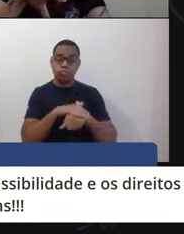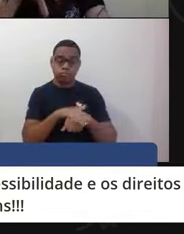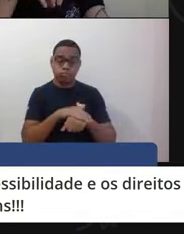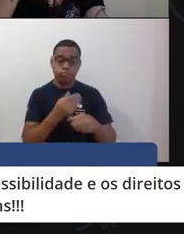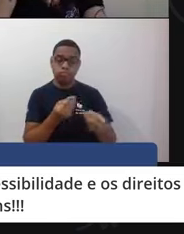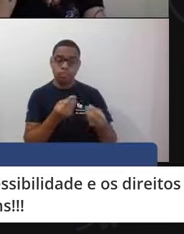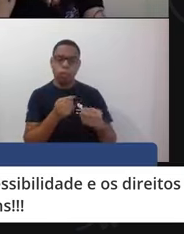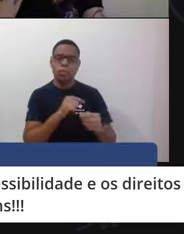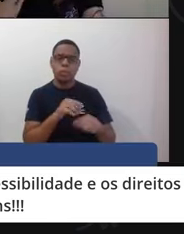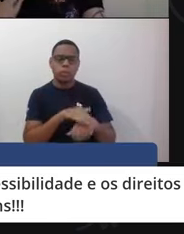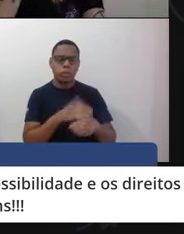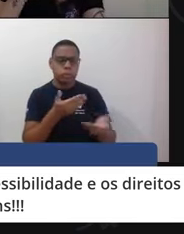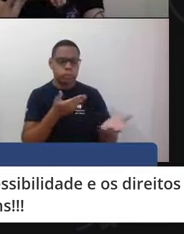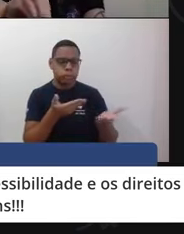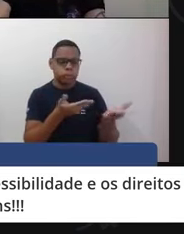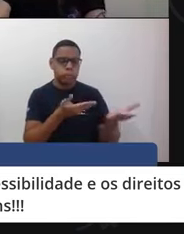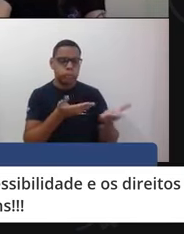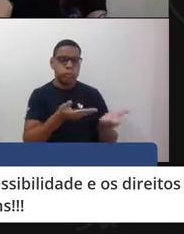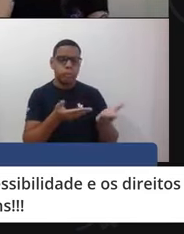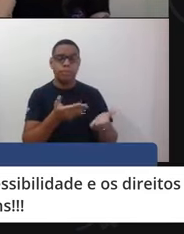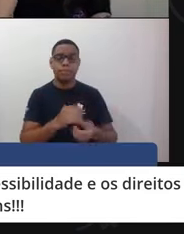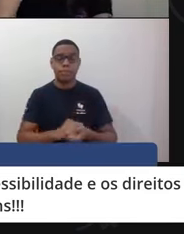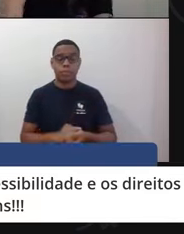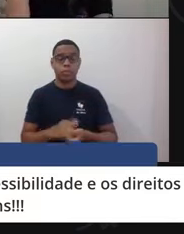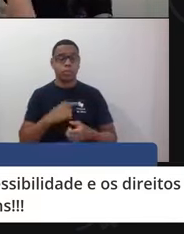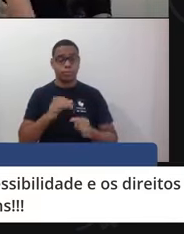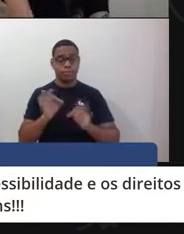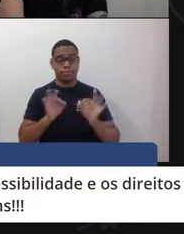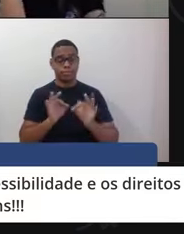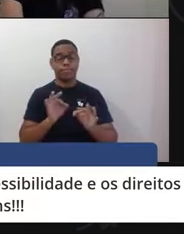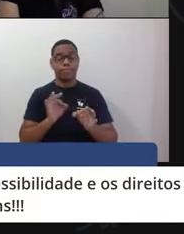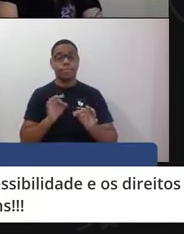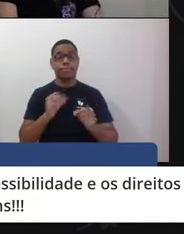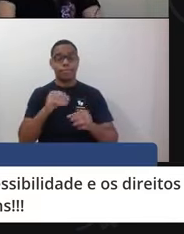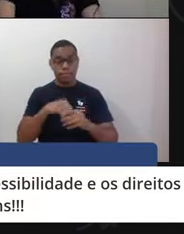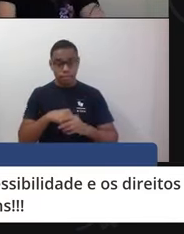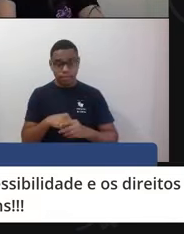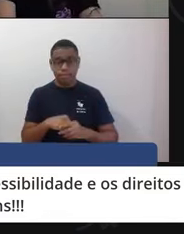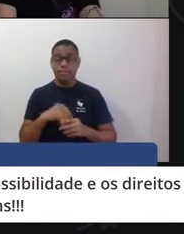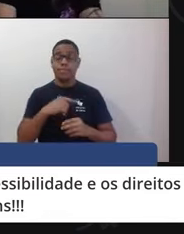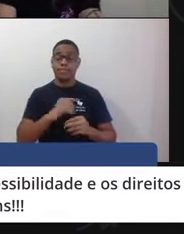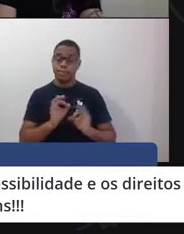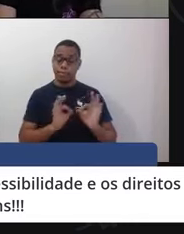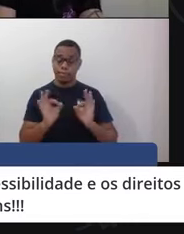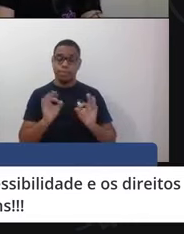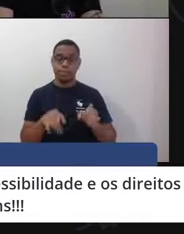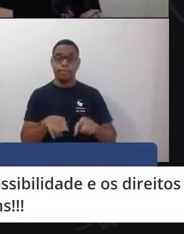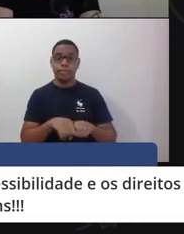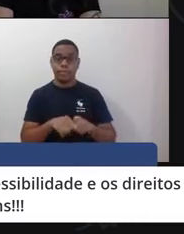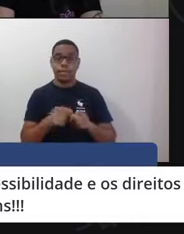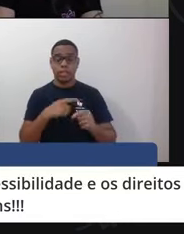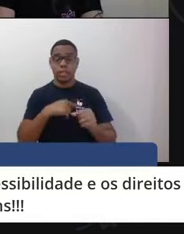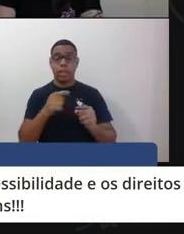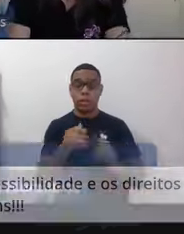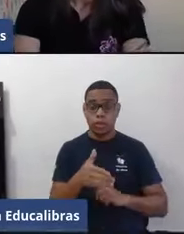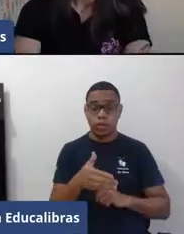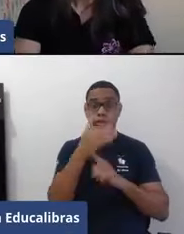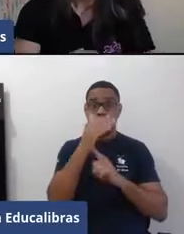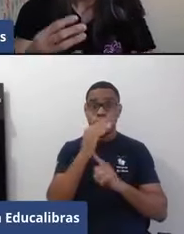trocar, tanto a gente tem um dos projetos do Entre Rodas que deixa de ser um projeto, ele passa a ser uma tecnologia